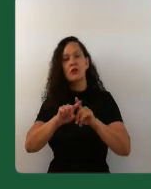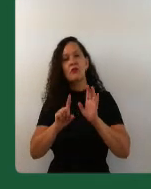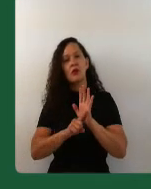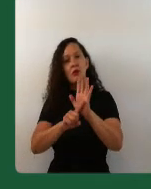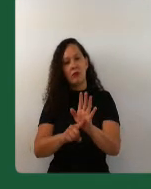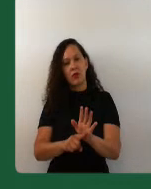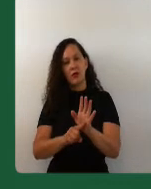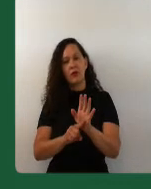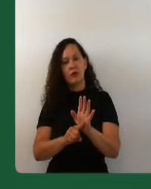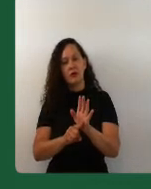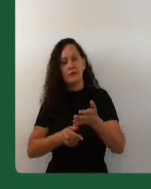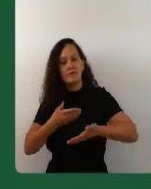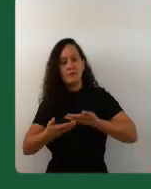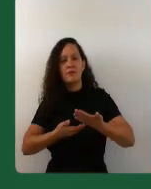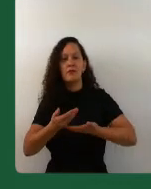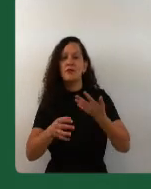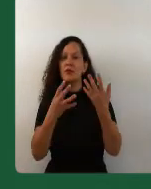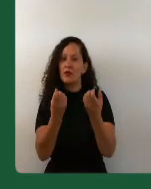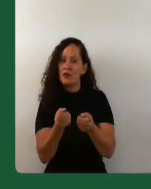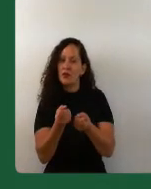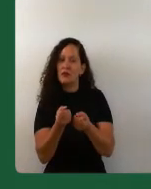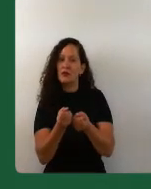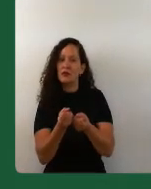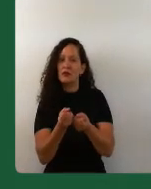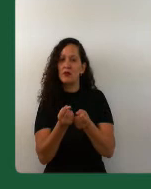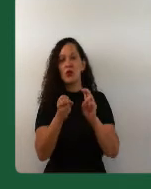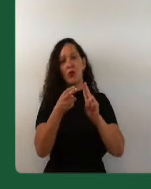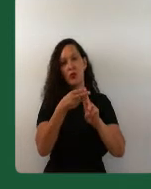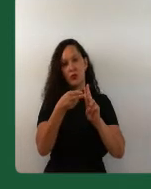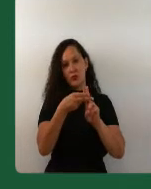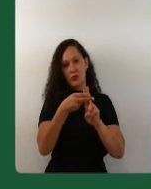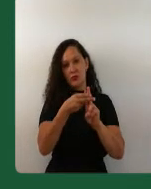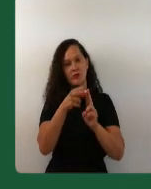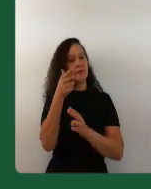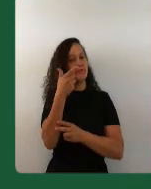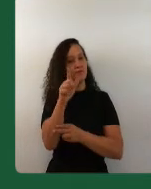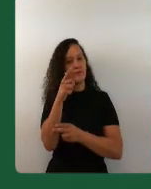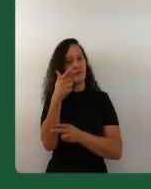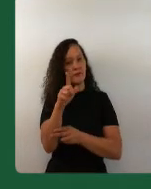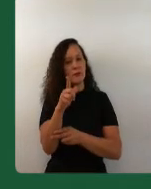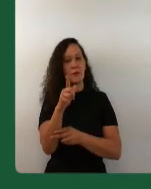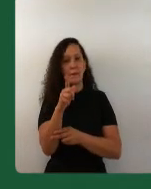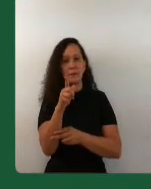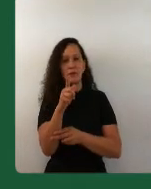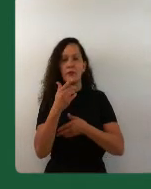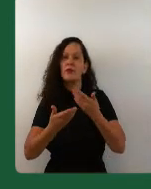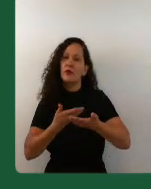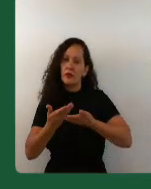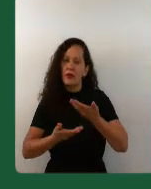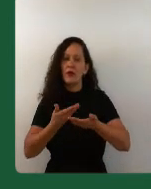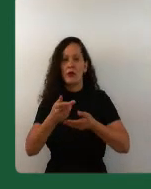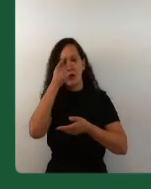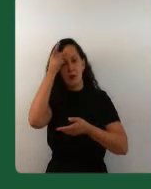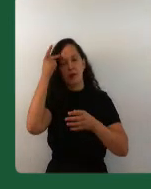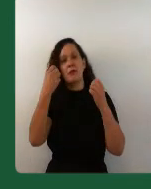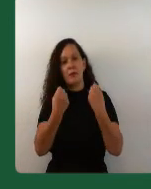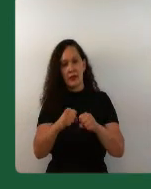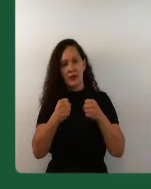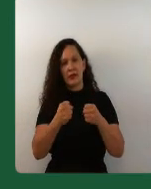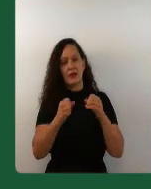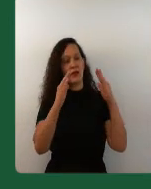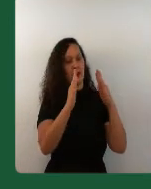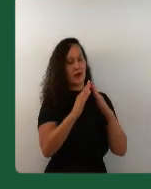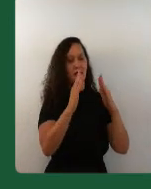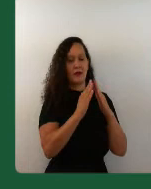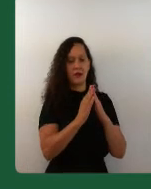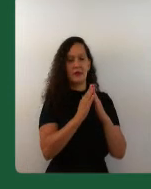para a adesão ao tratamento. O SUS, quando ele não tem o tratamento que a pessoa precisa no seu